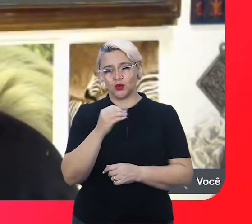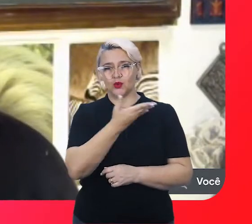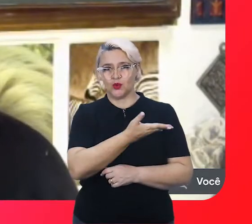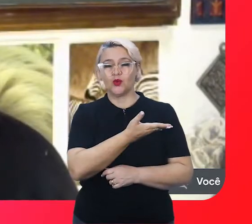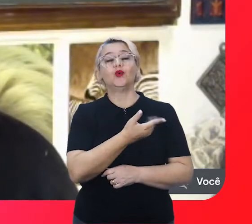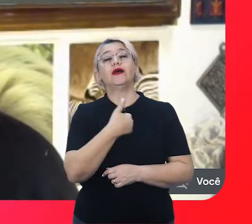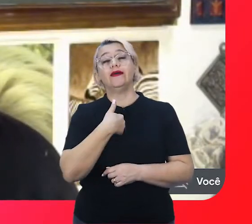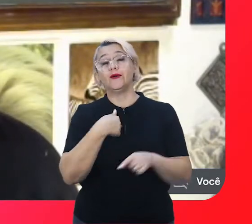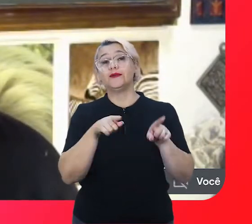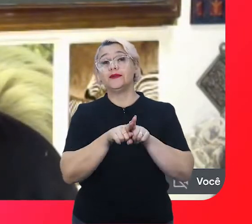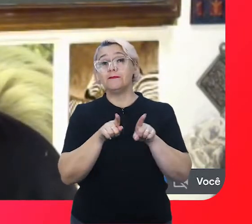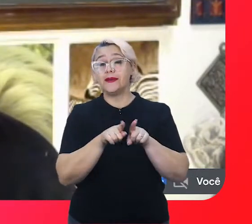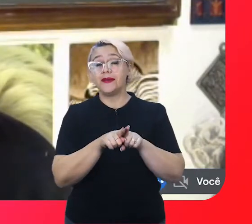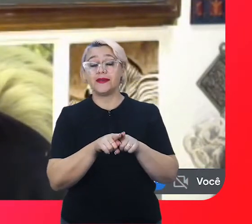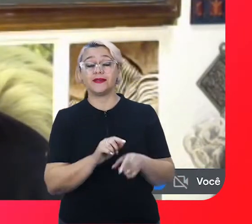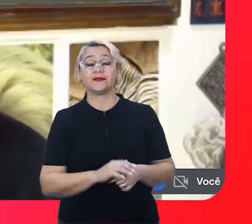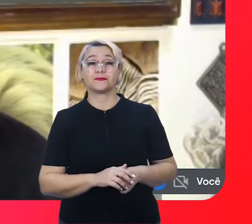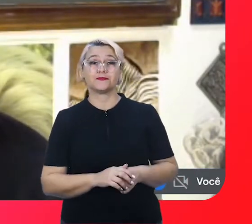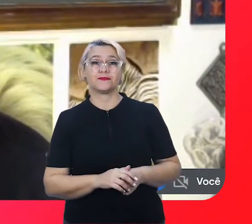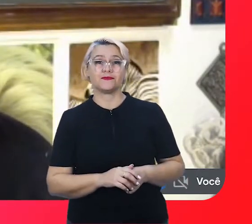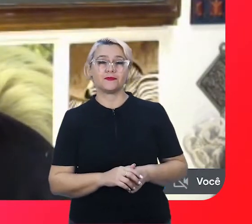como eu